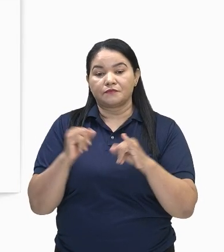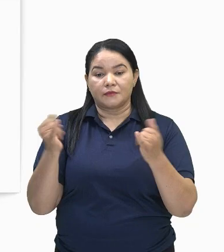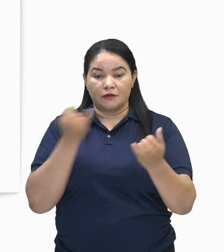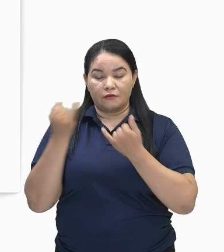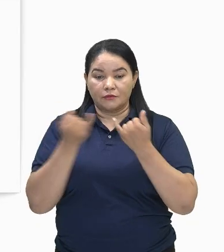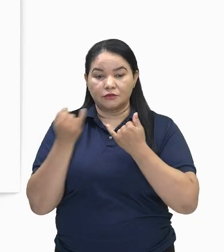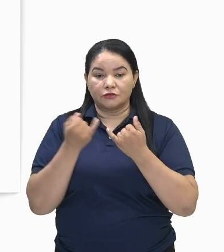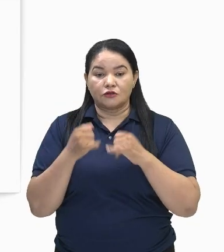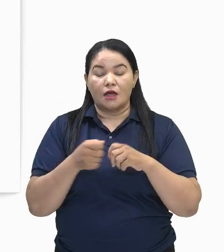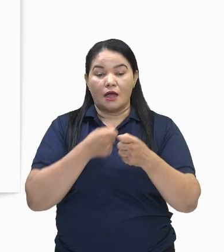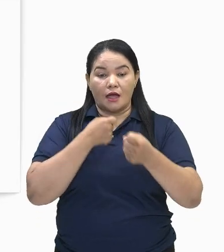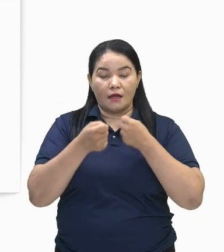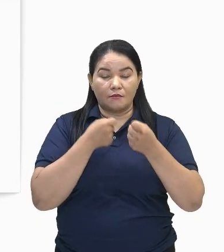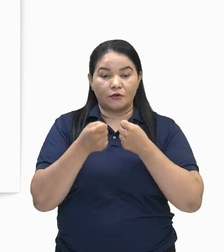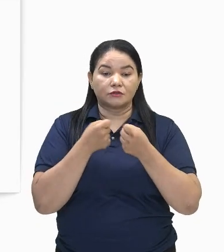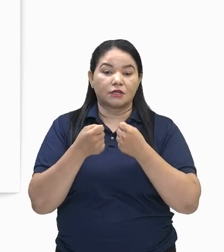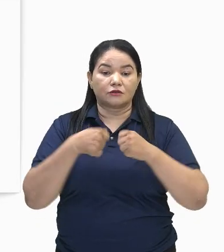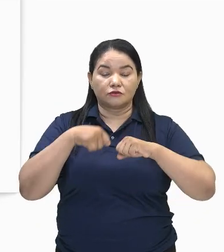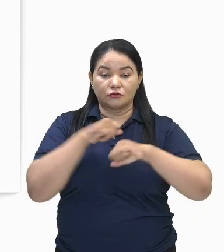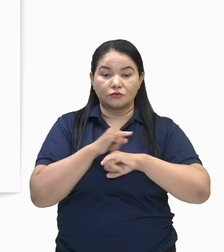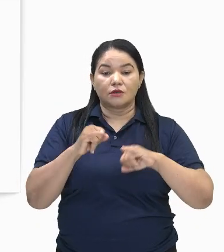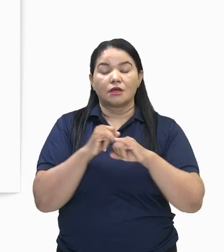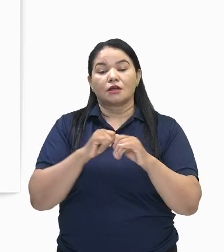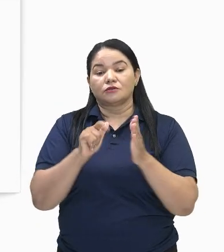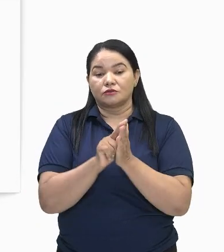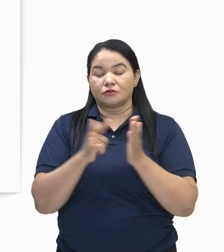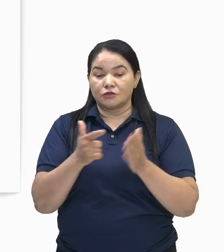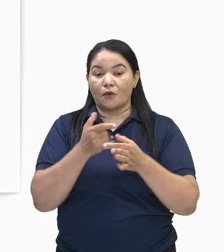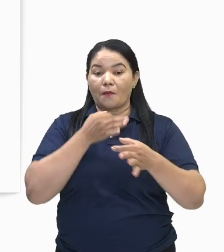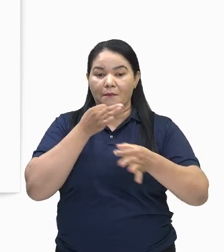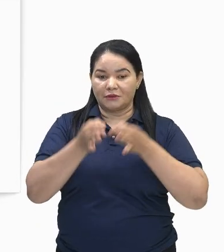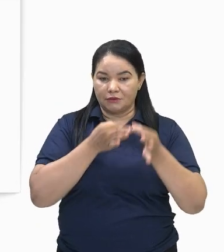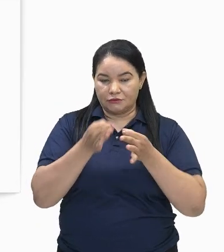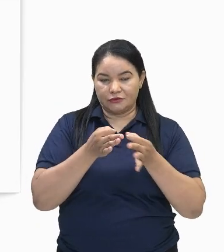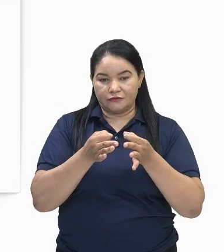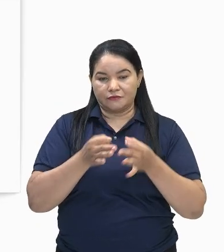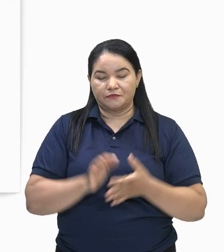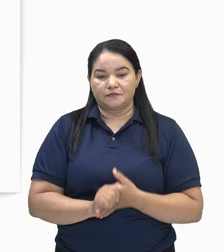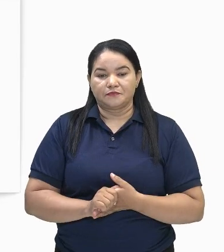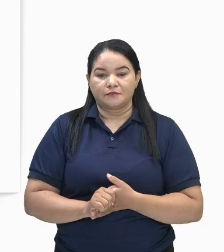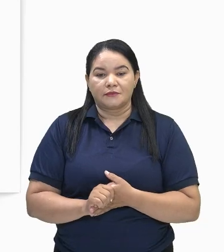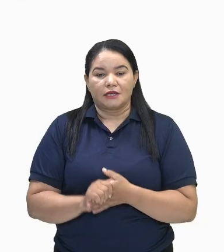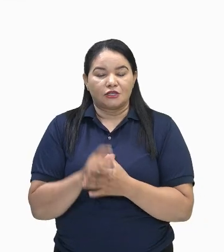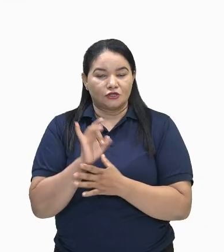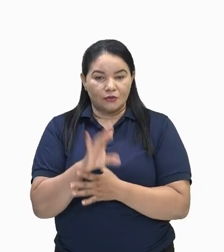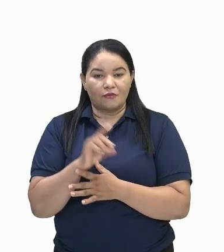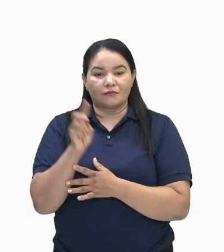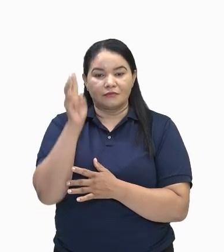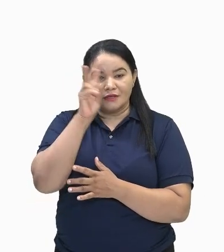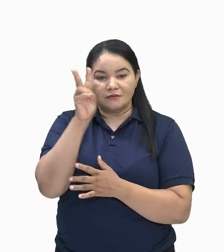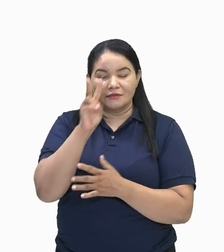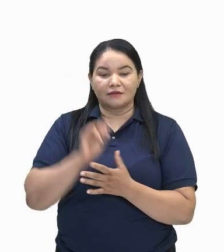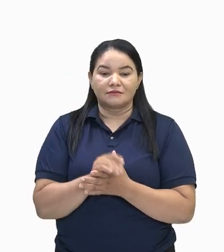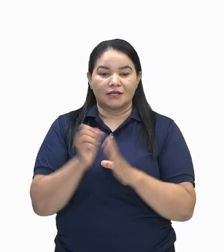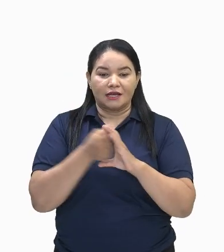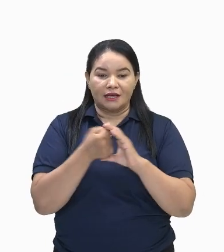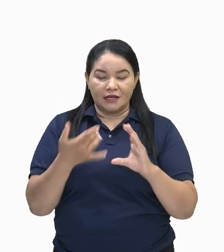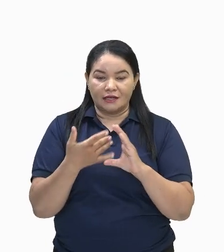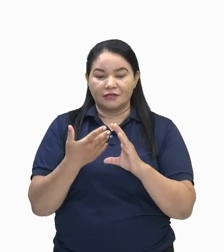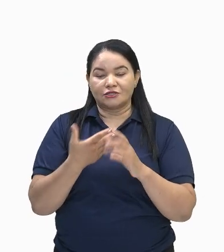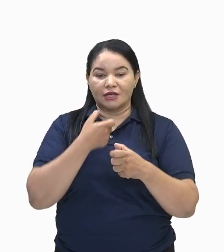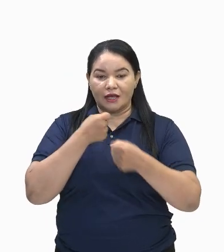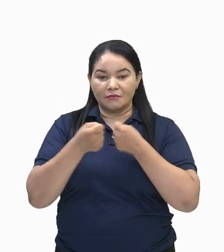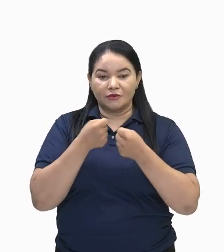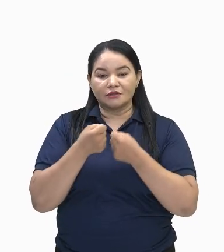fazem parte do chamado jornalismo opinativo. Então, só para relembrar as características da